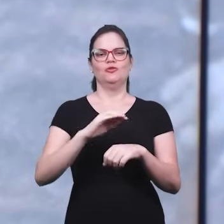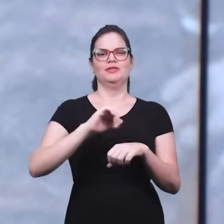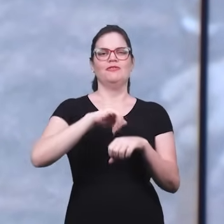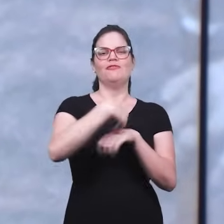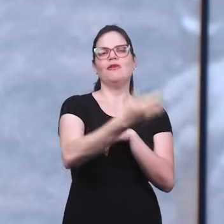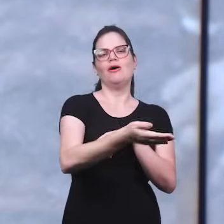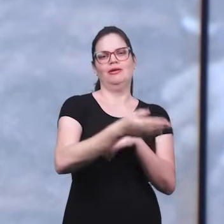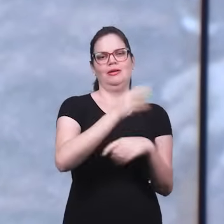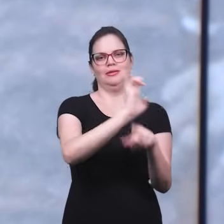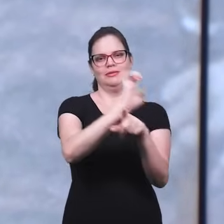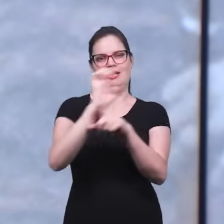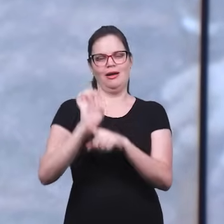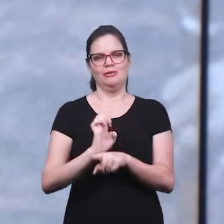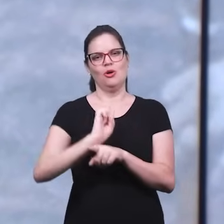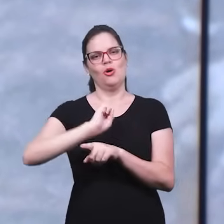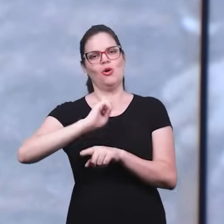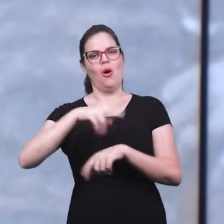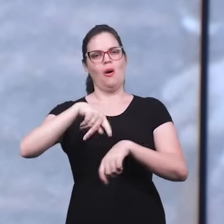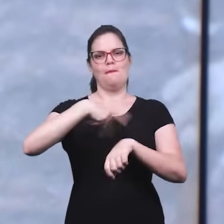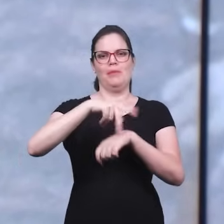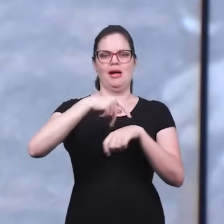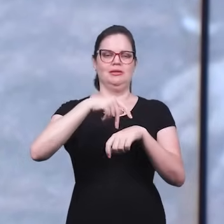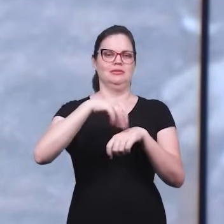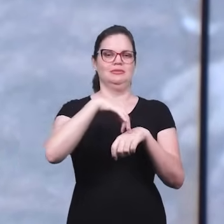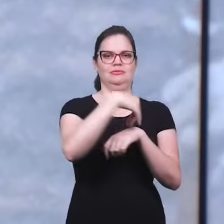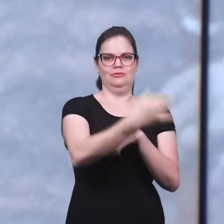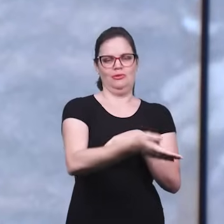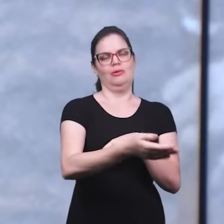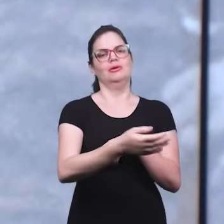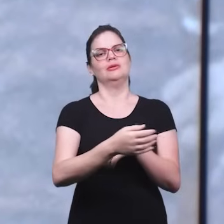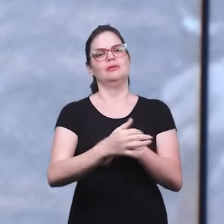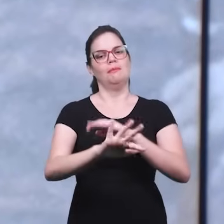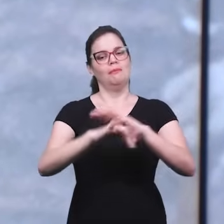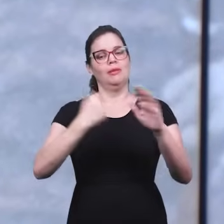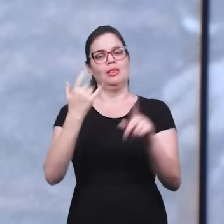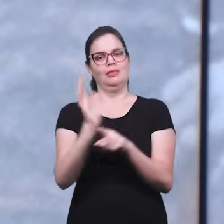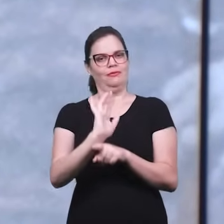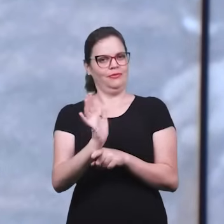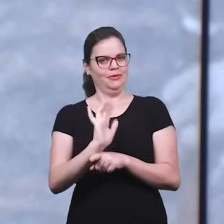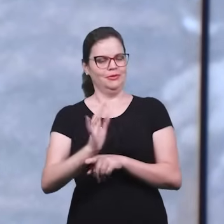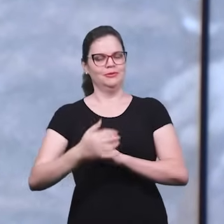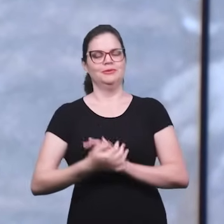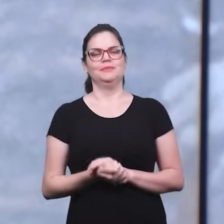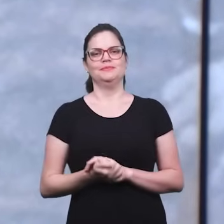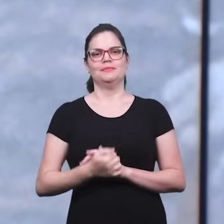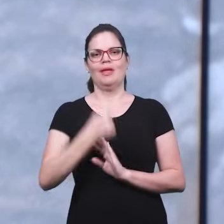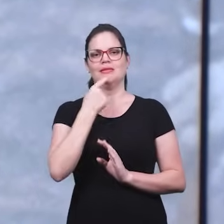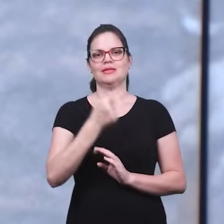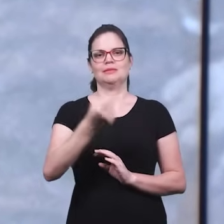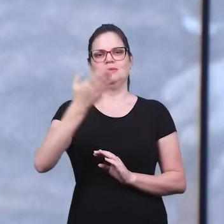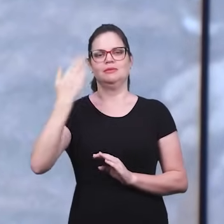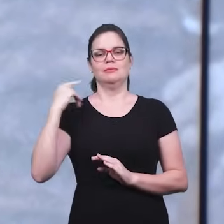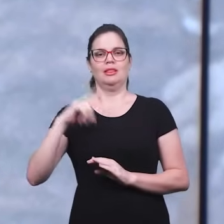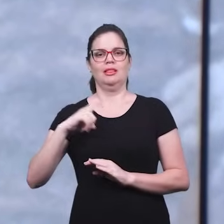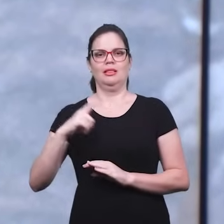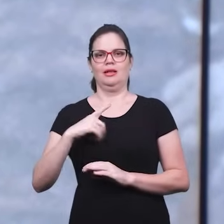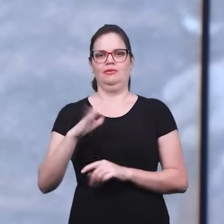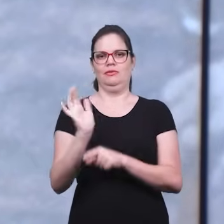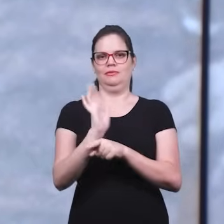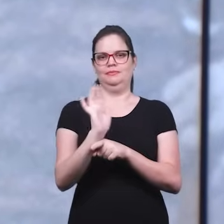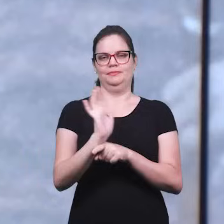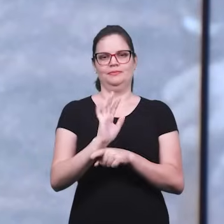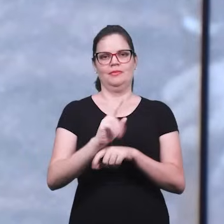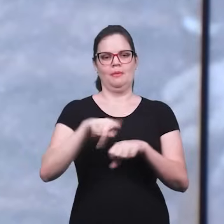irmãos jovens participarem nesse quadro que você vai assistir agora. E na semana passada tivemos uma participação